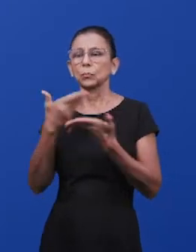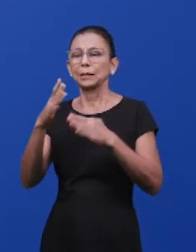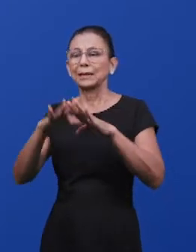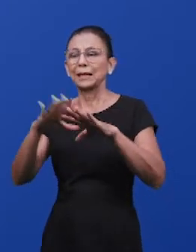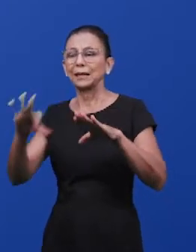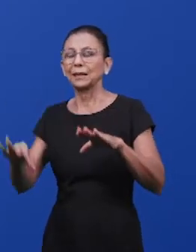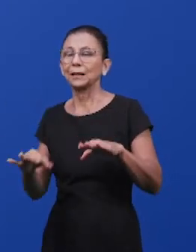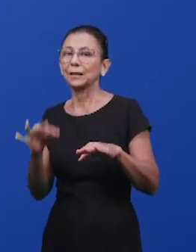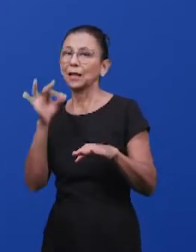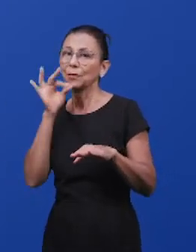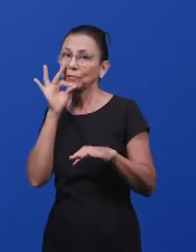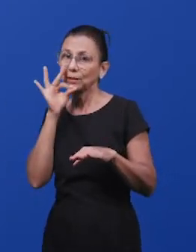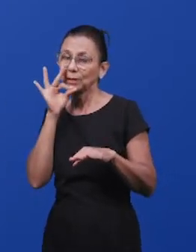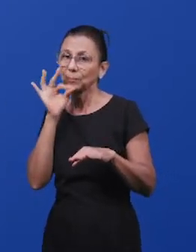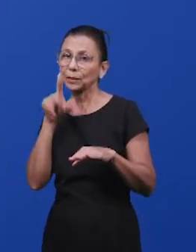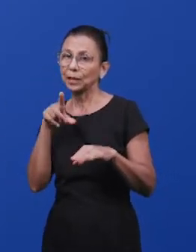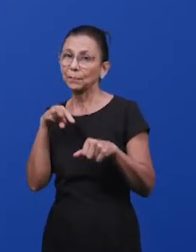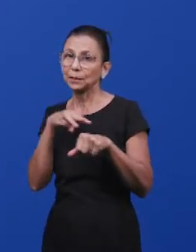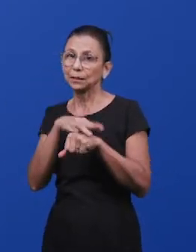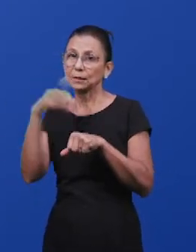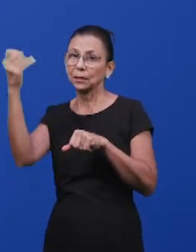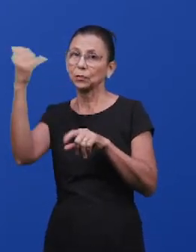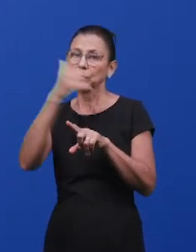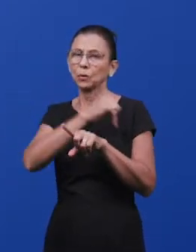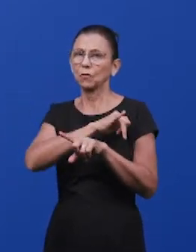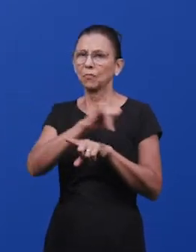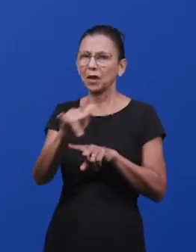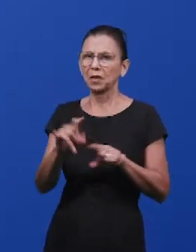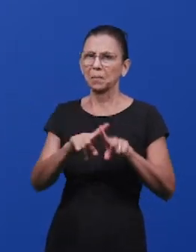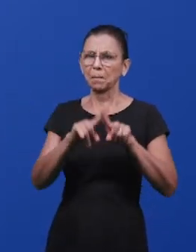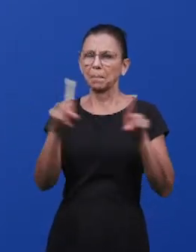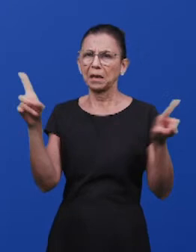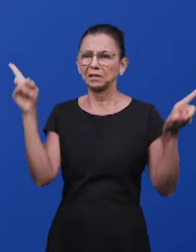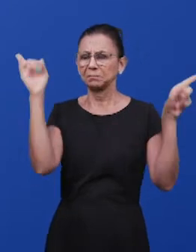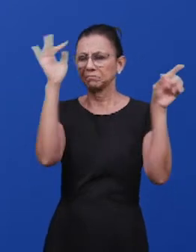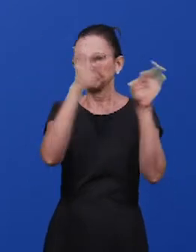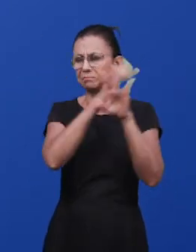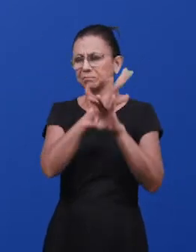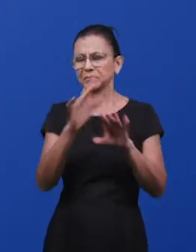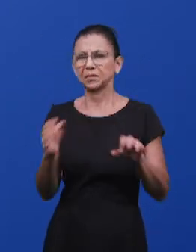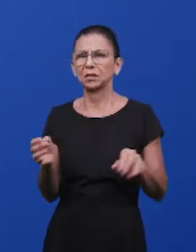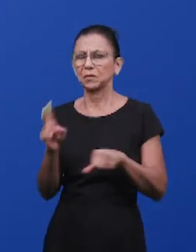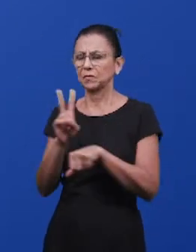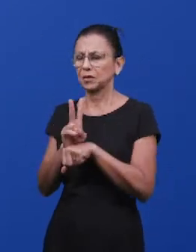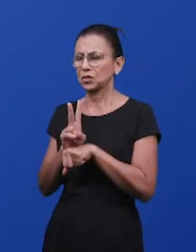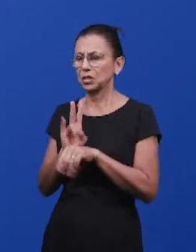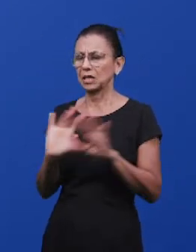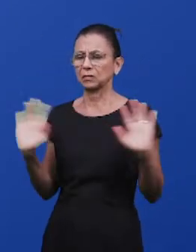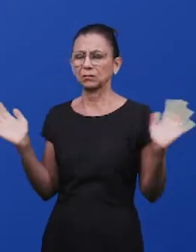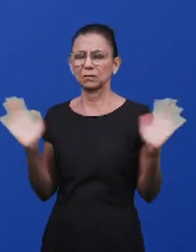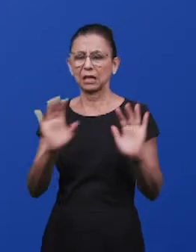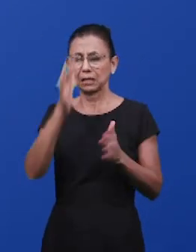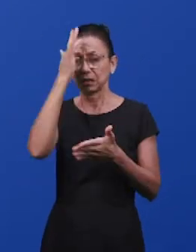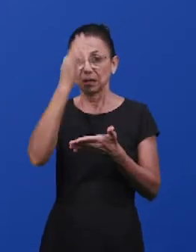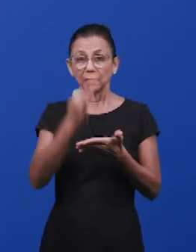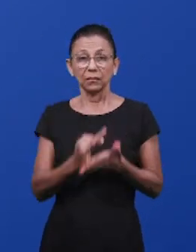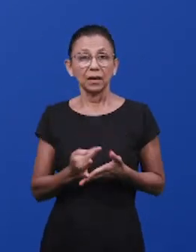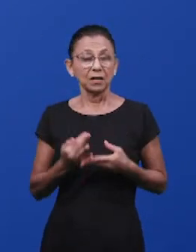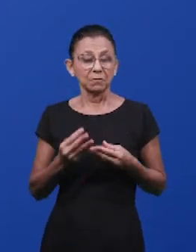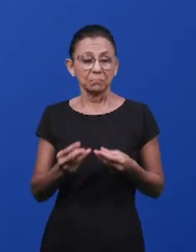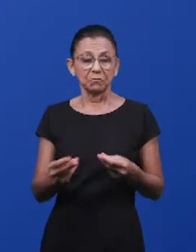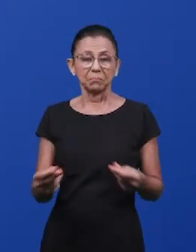por não atenderem ao chamado, não guardaram a vinha, nem a fé, nem o profético, e se